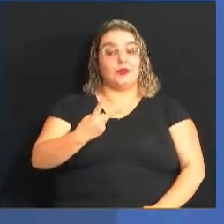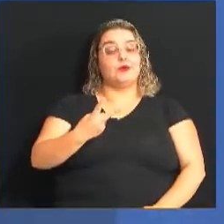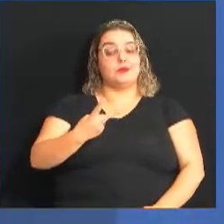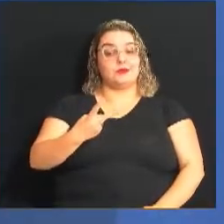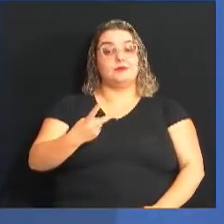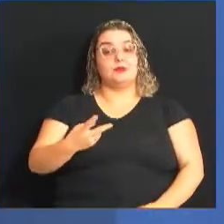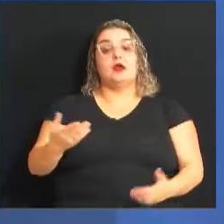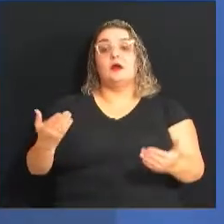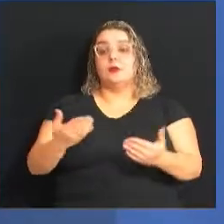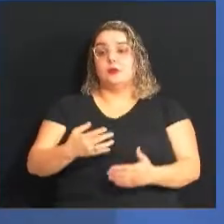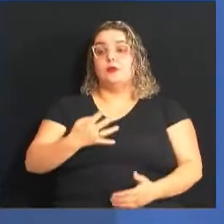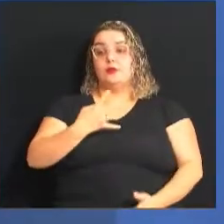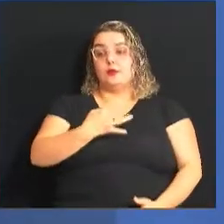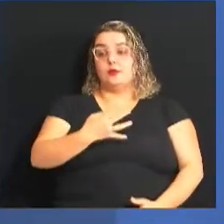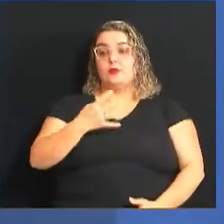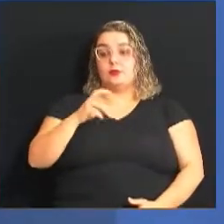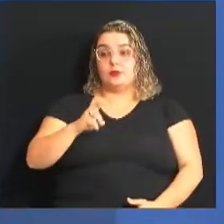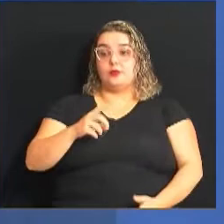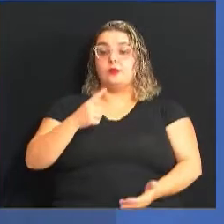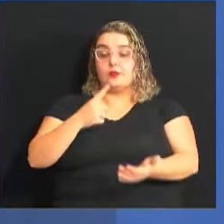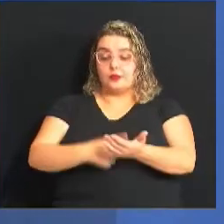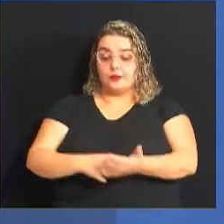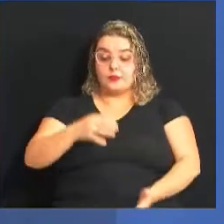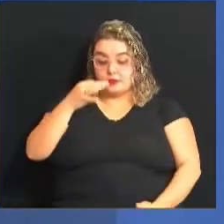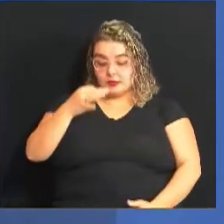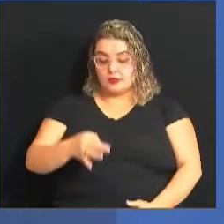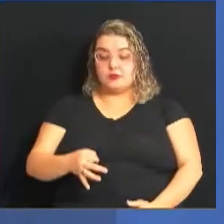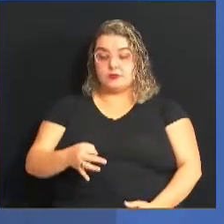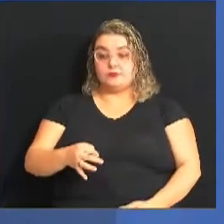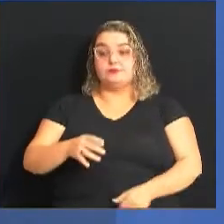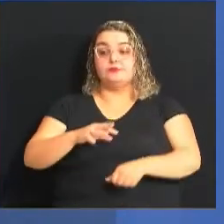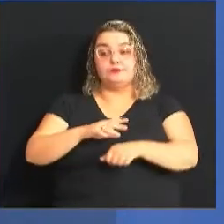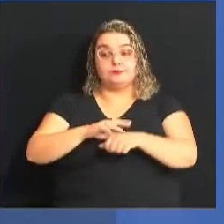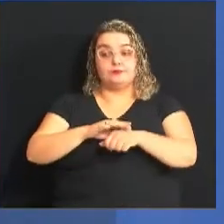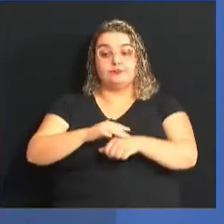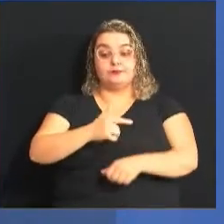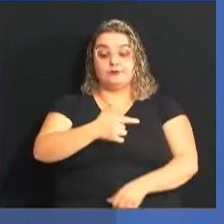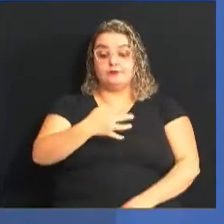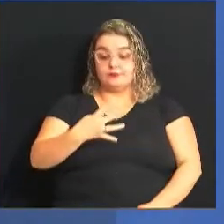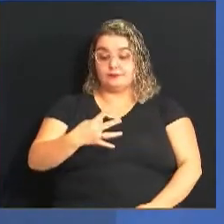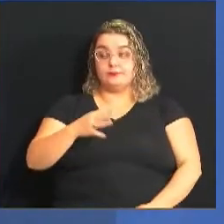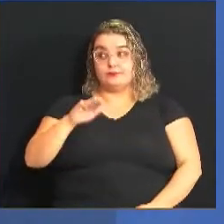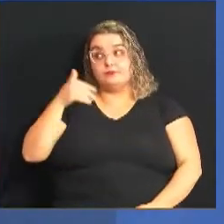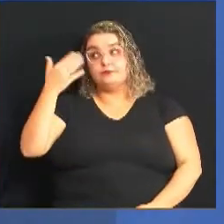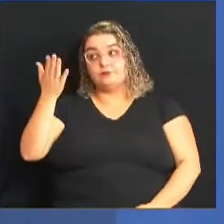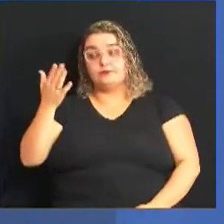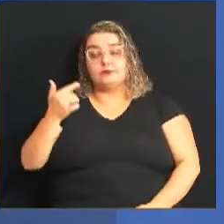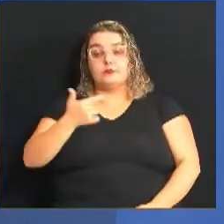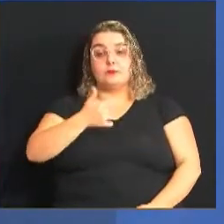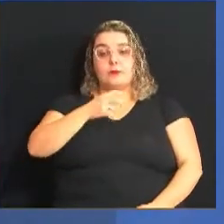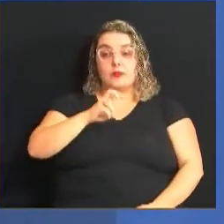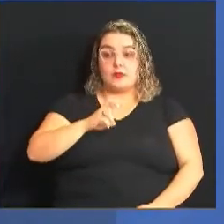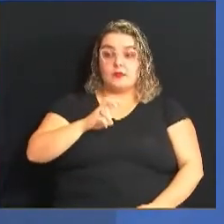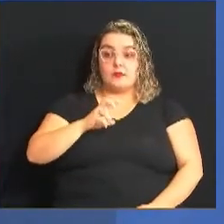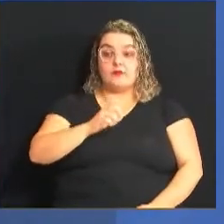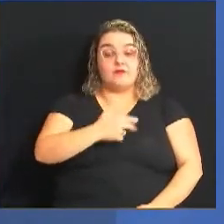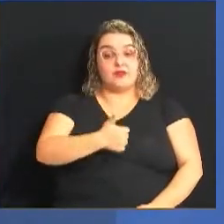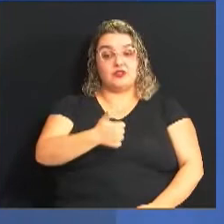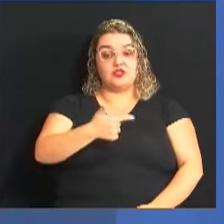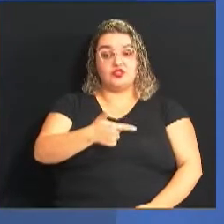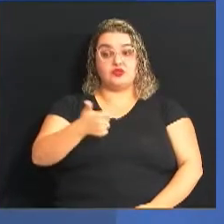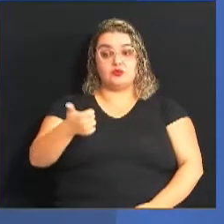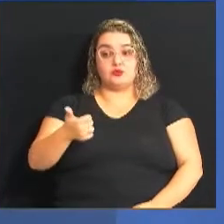contará agora com 45 confirmações da doença sendo 24 importadas e 21 autóctones os